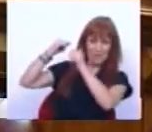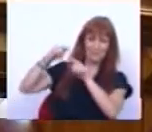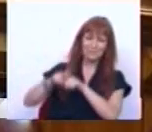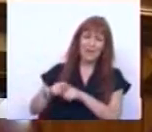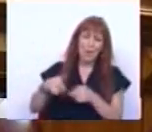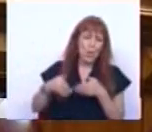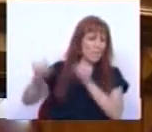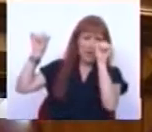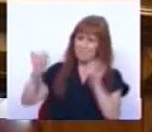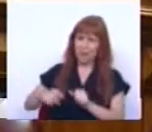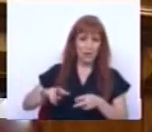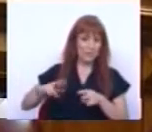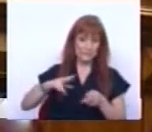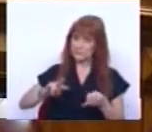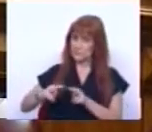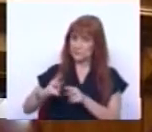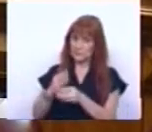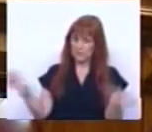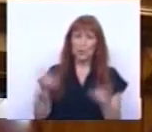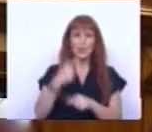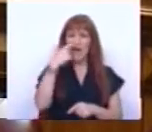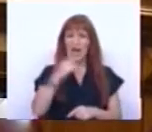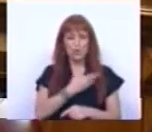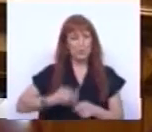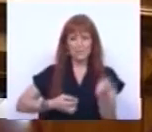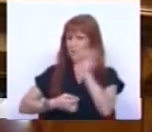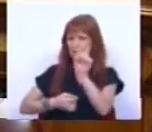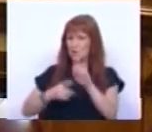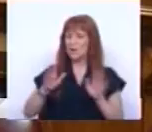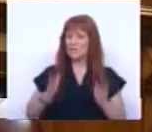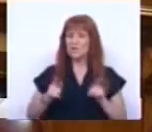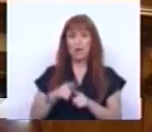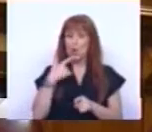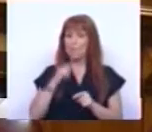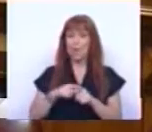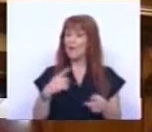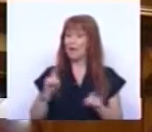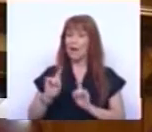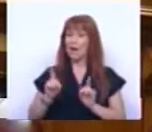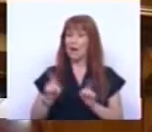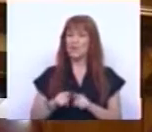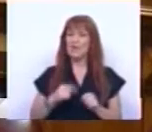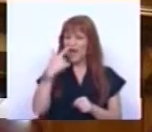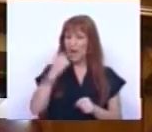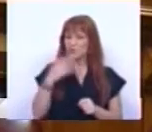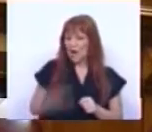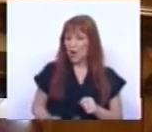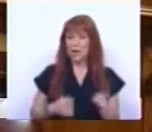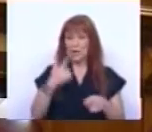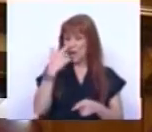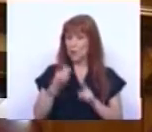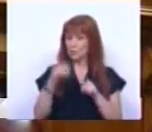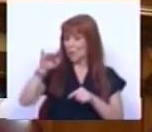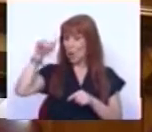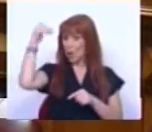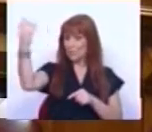foi o mau caminho que importa corrigir, porque os erros do passado não justificam, nem podem justificar, nem os erros do presente, nem os